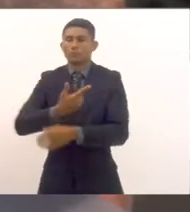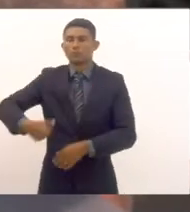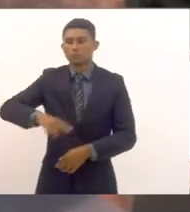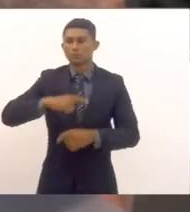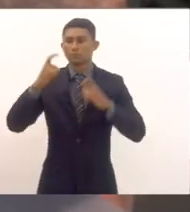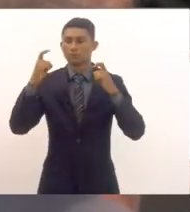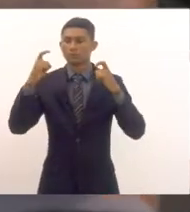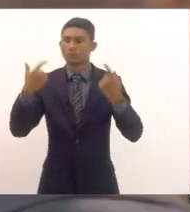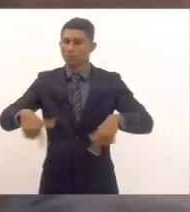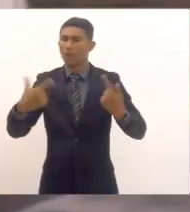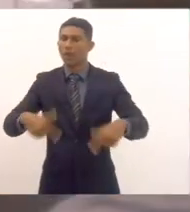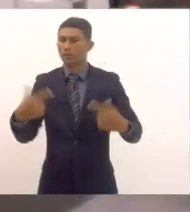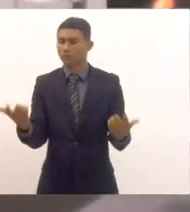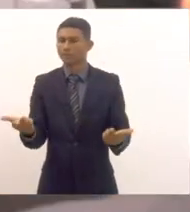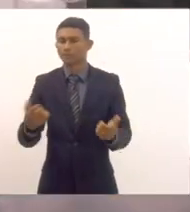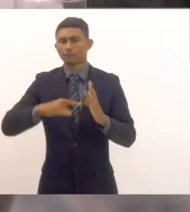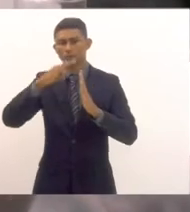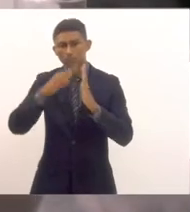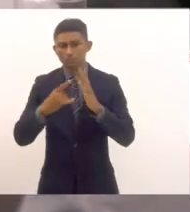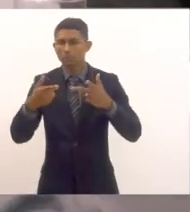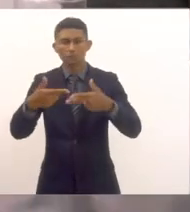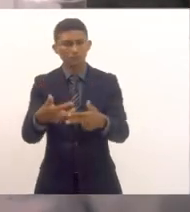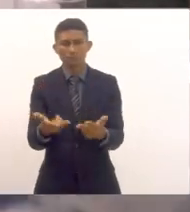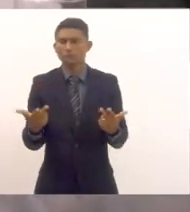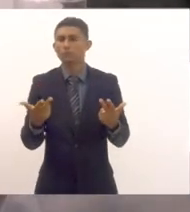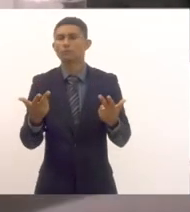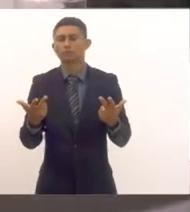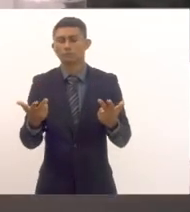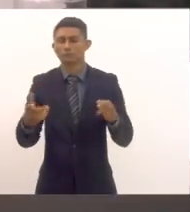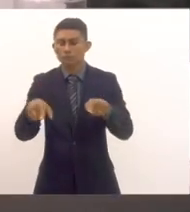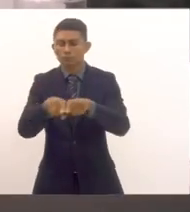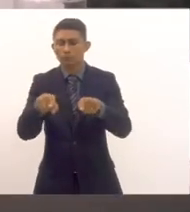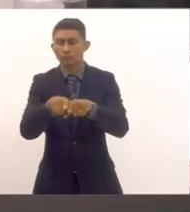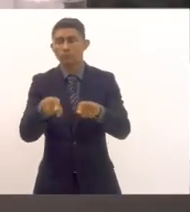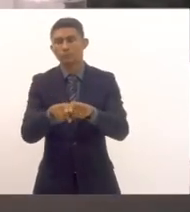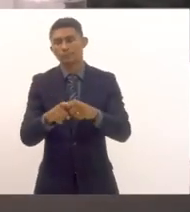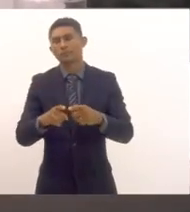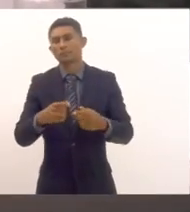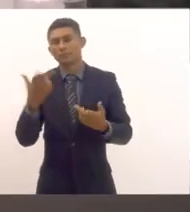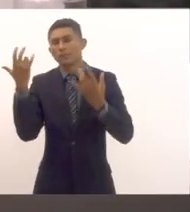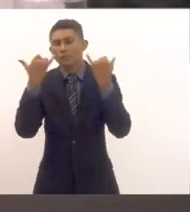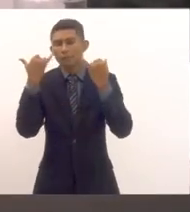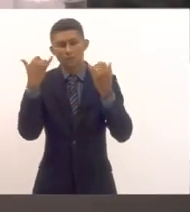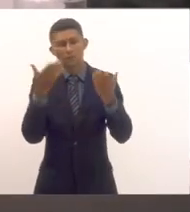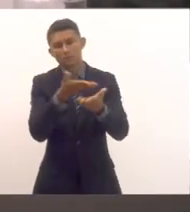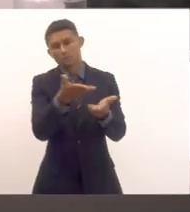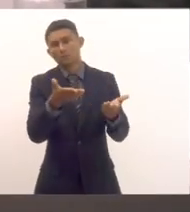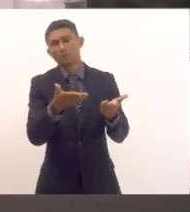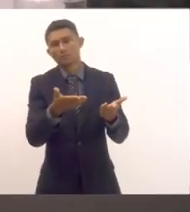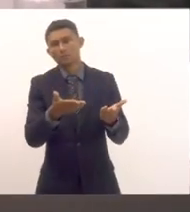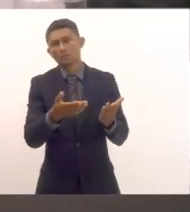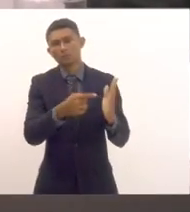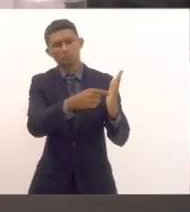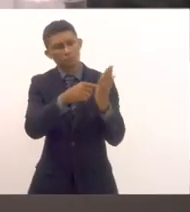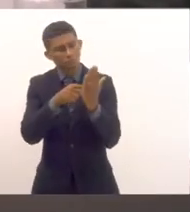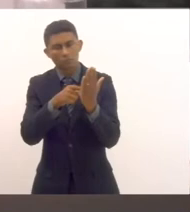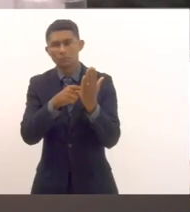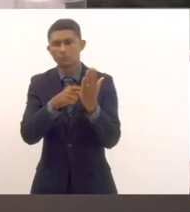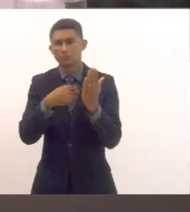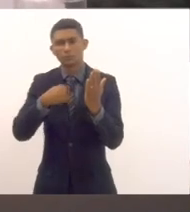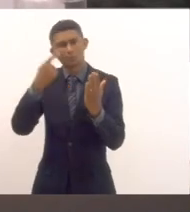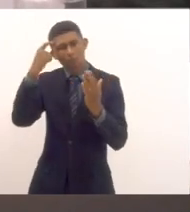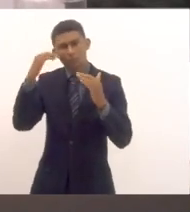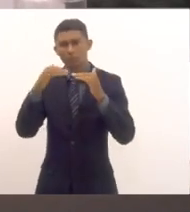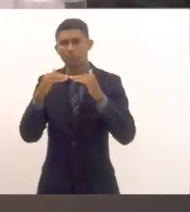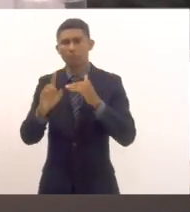produzindo dos exércitos do começo eu fiz estão recebendo as informações dos órgãos competentes eu vejo esse caminho não